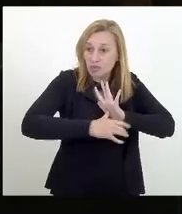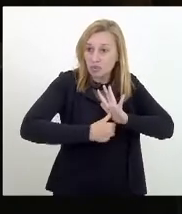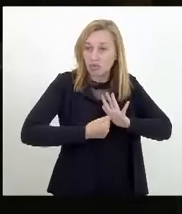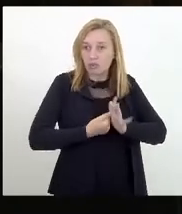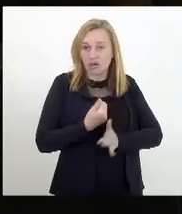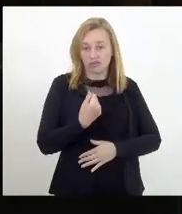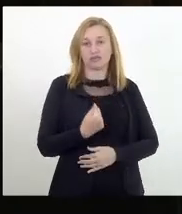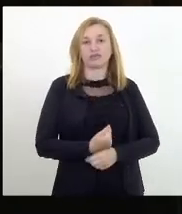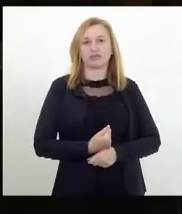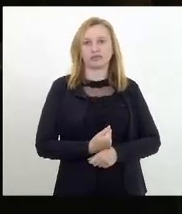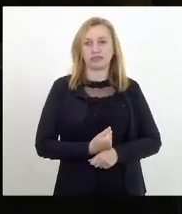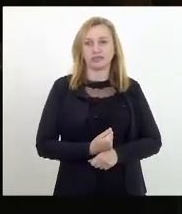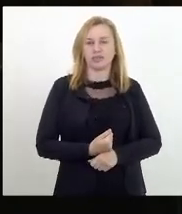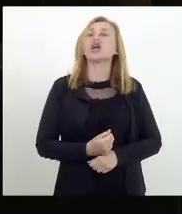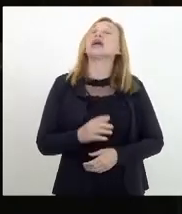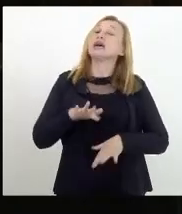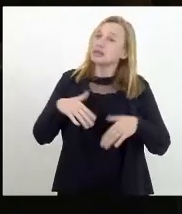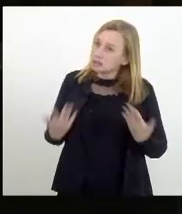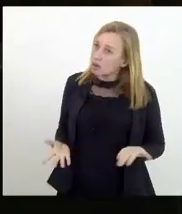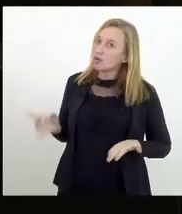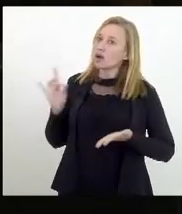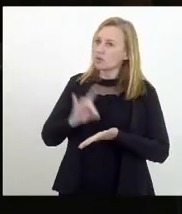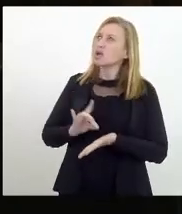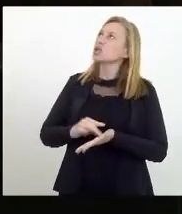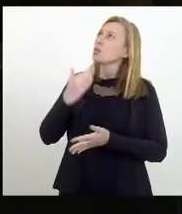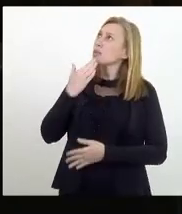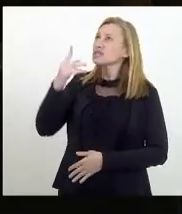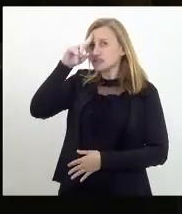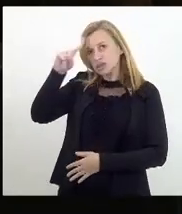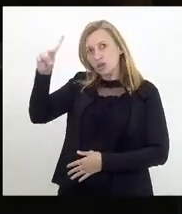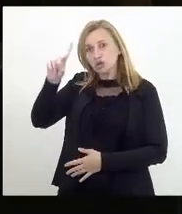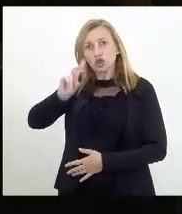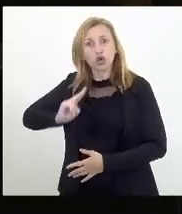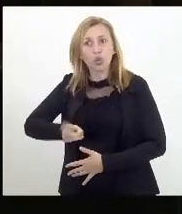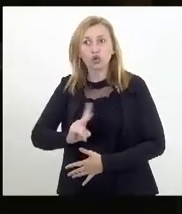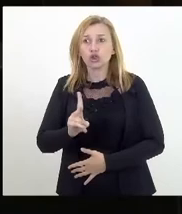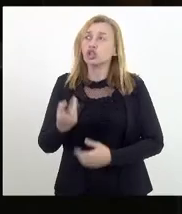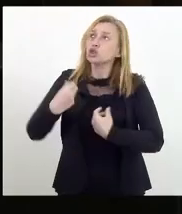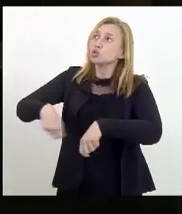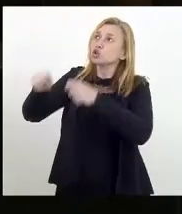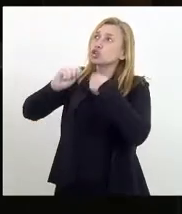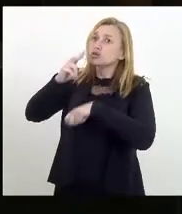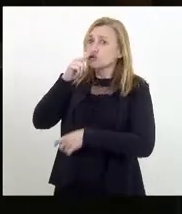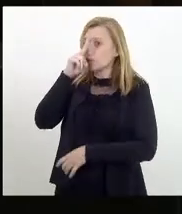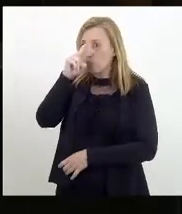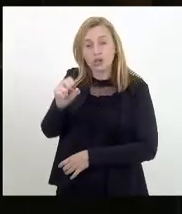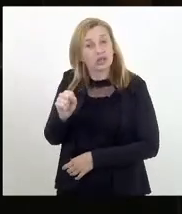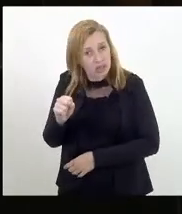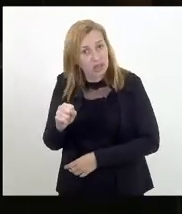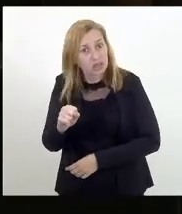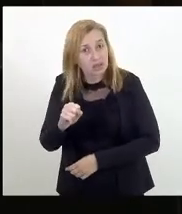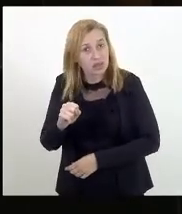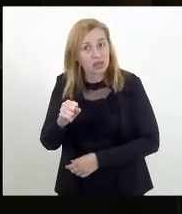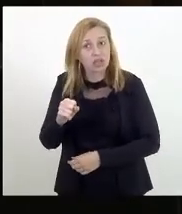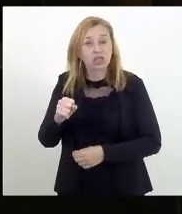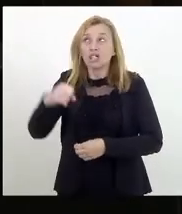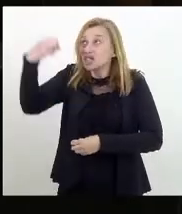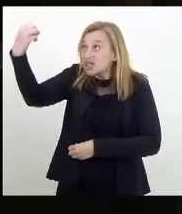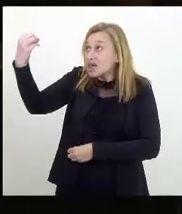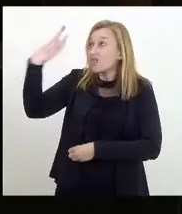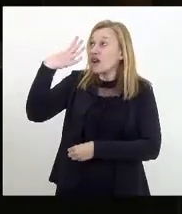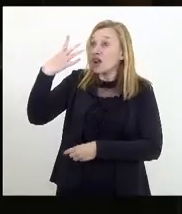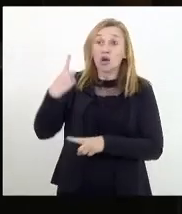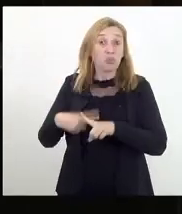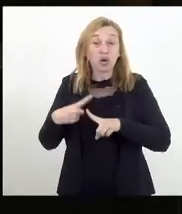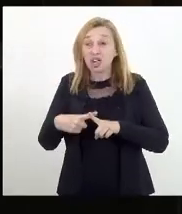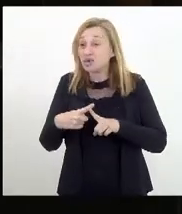realmente eu peço a Deus que continue nos dando força e que nos ilumine